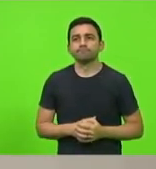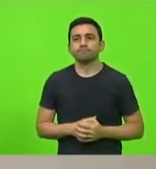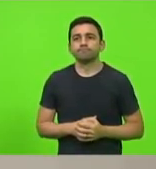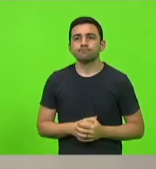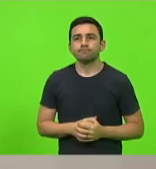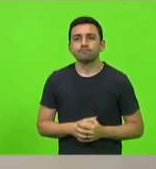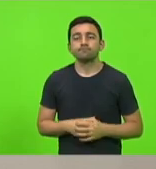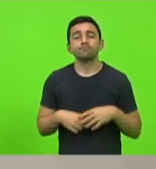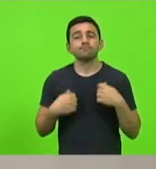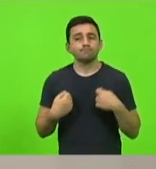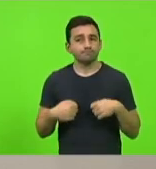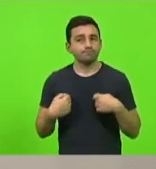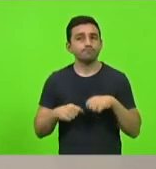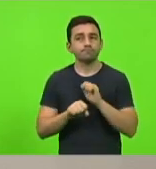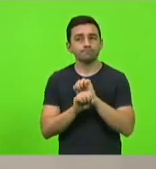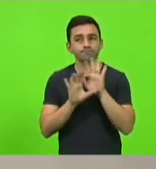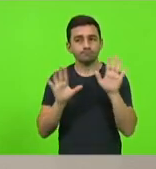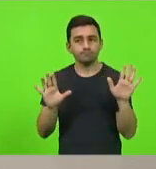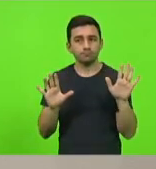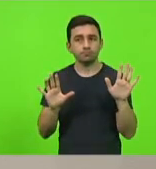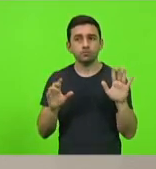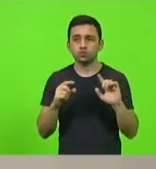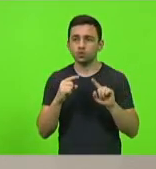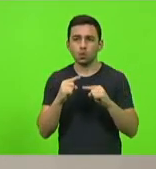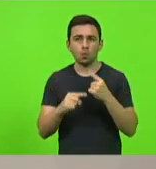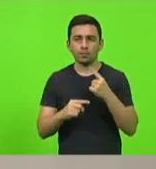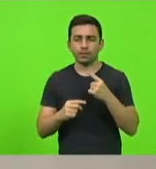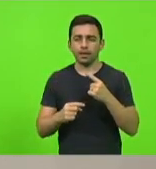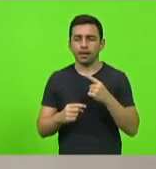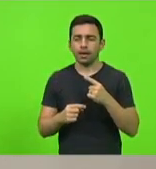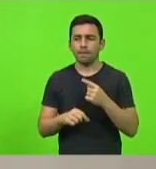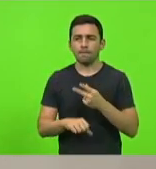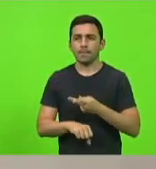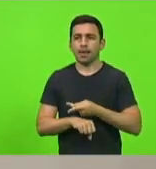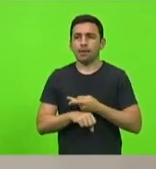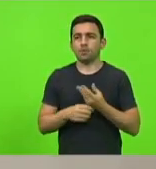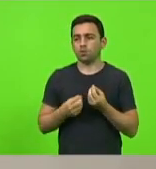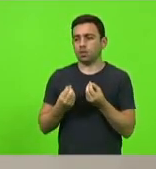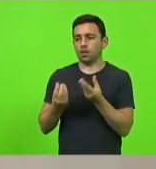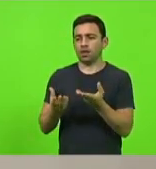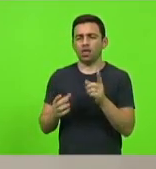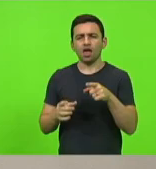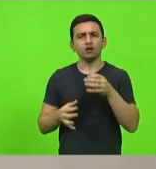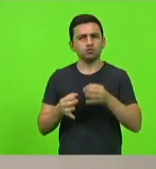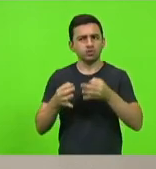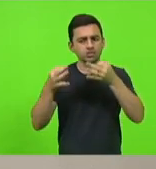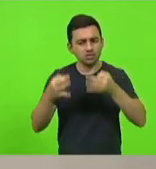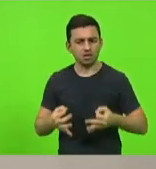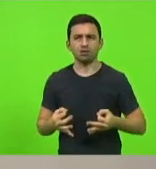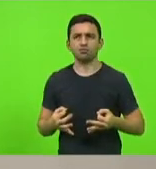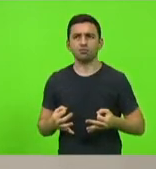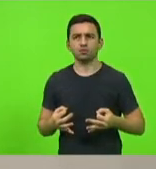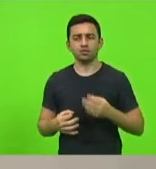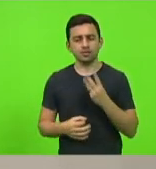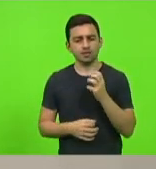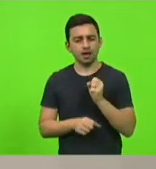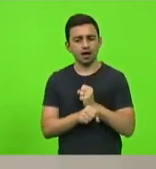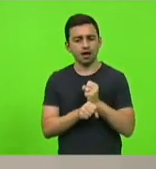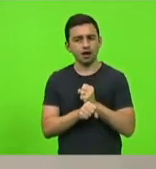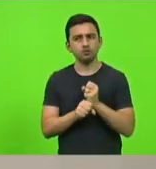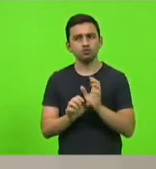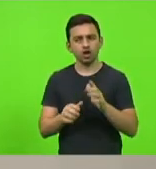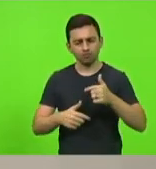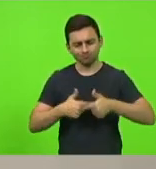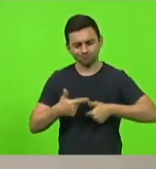É preciso esclarecer que não foi nenhuma premiação, e sim justiça a uma carreira de mais de 30 anos de dedicação exclusiva,